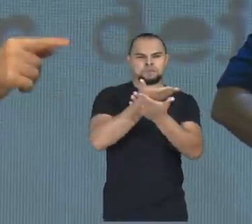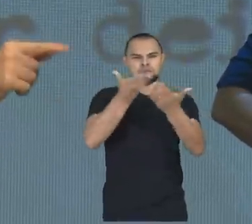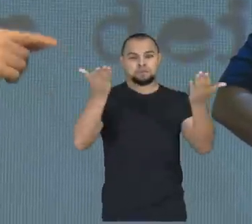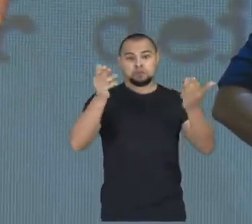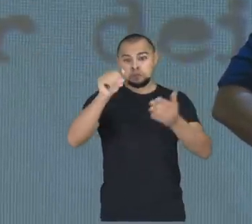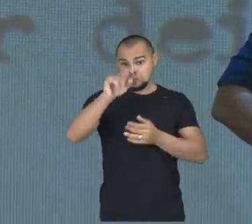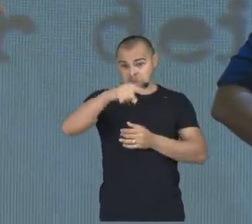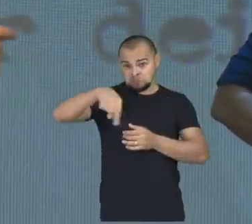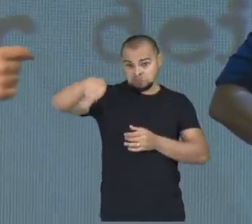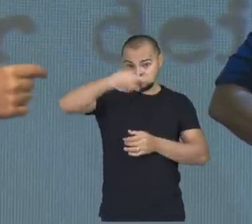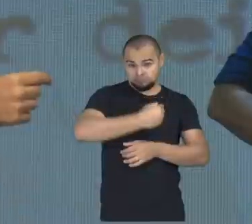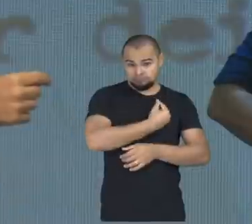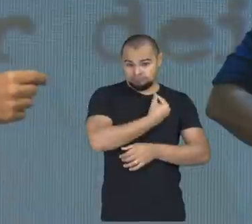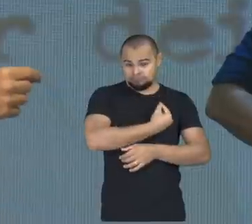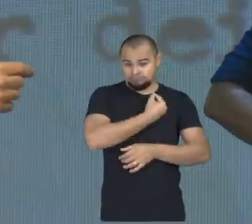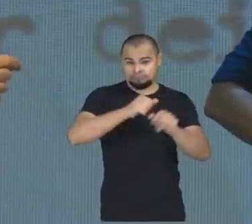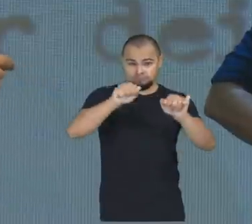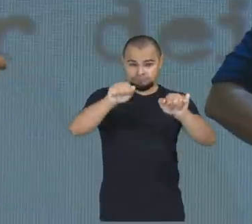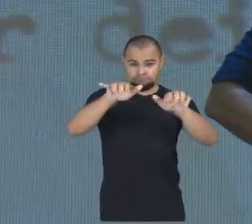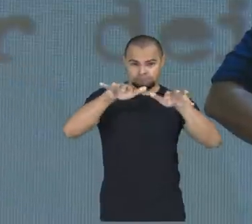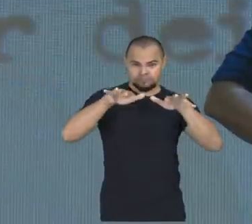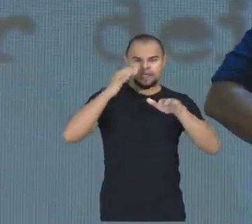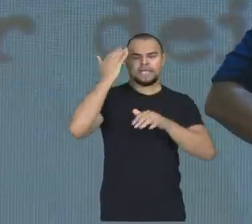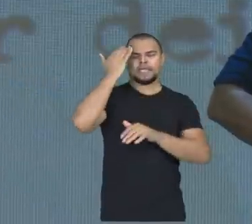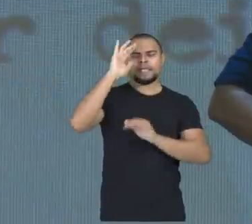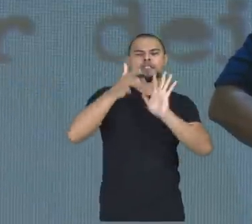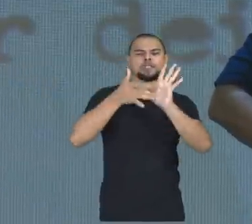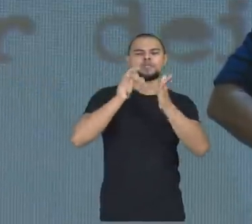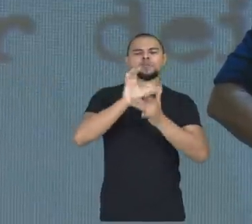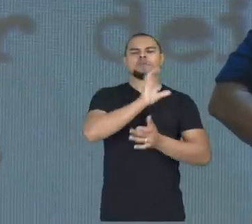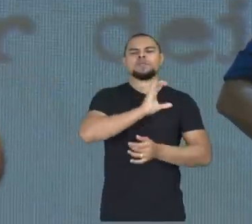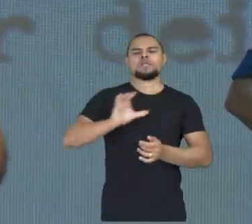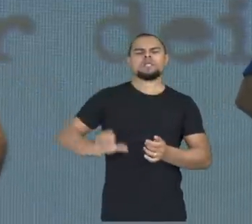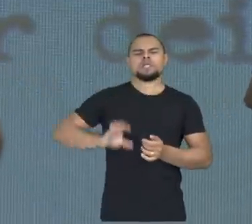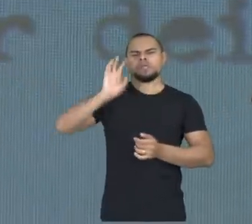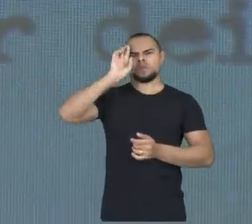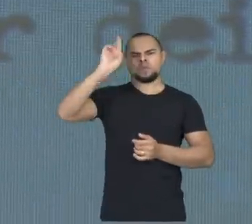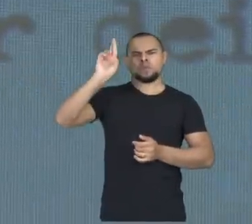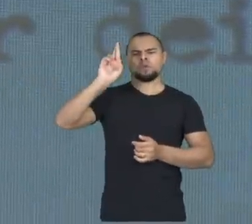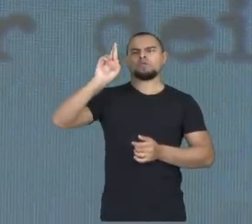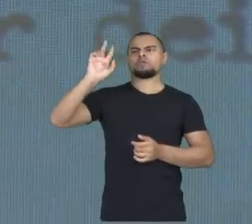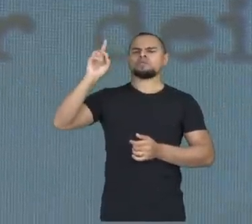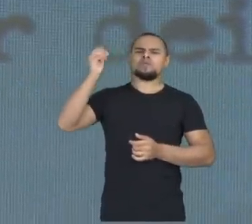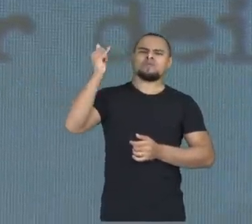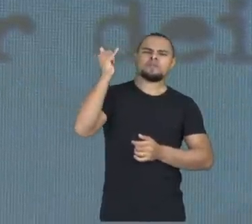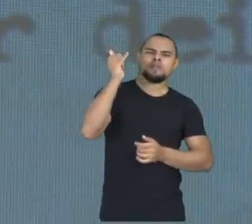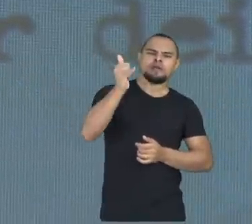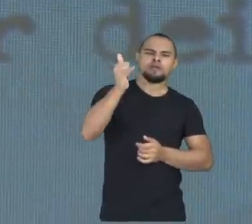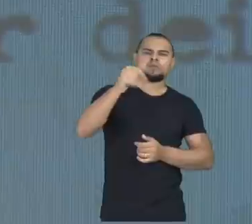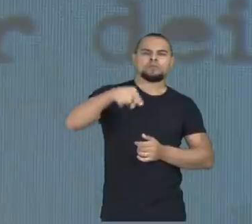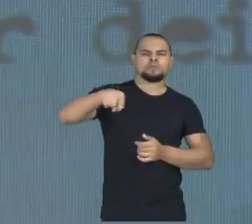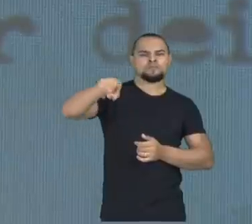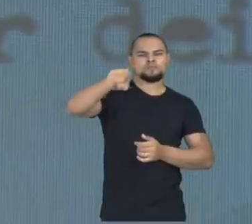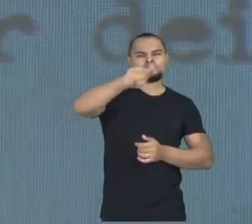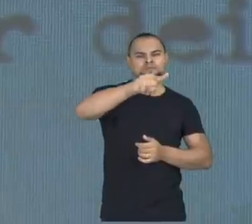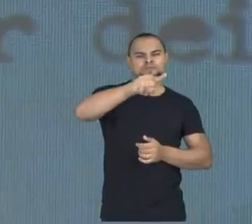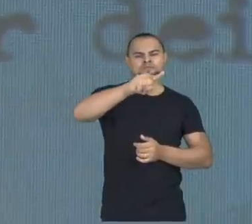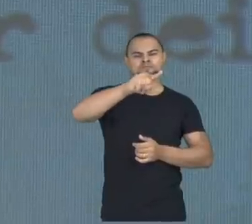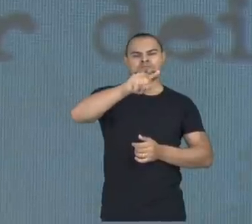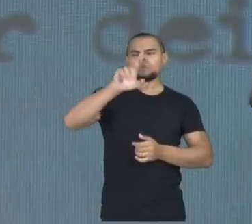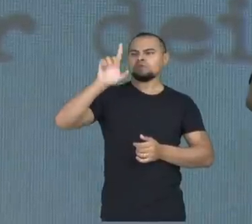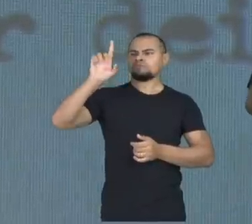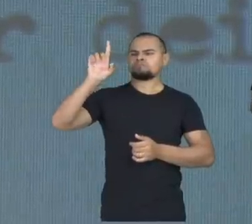aqui hoje entende que Jesus Cristo é o Senhor e que Ele está te falando isso ao coração, filho do Deus vivo,